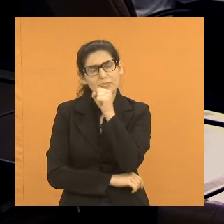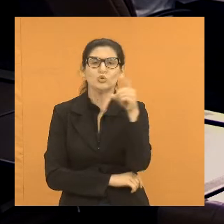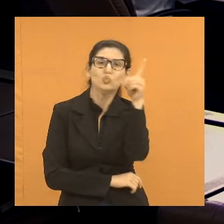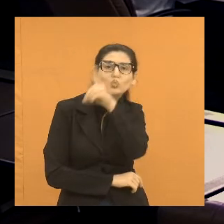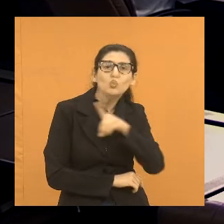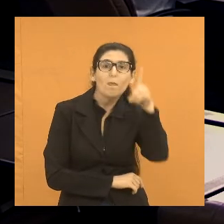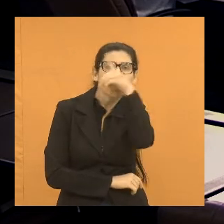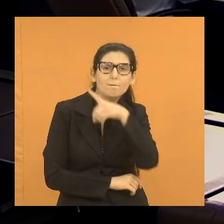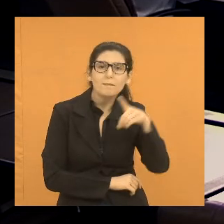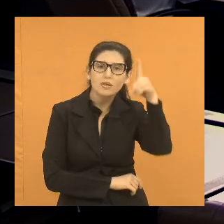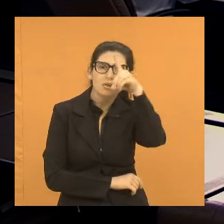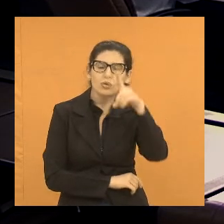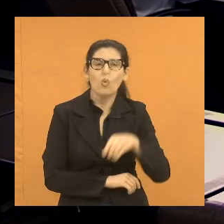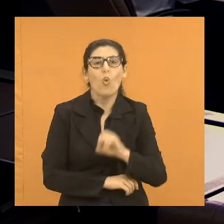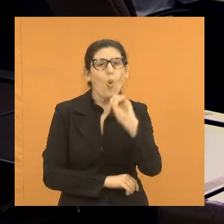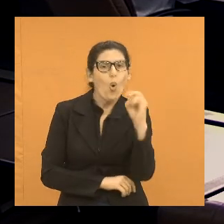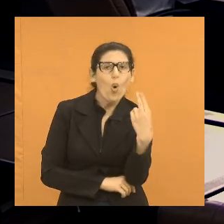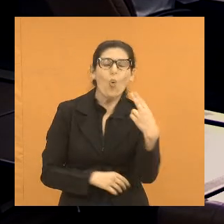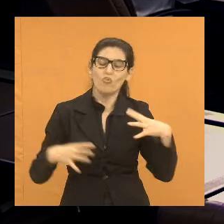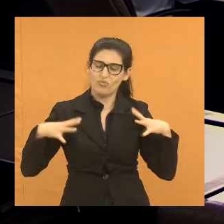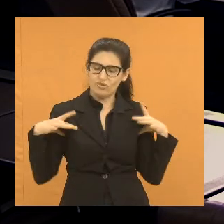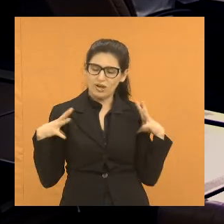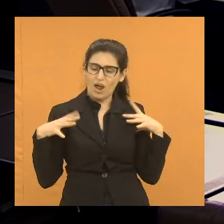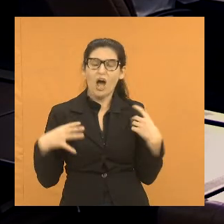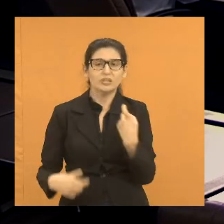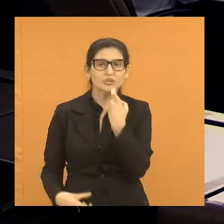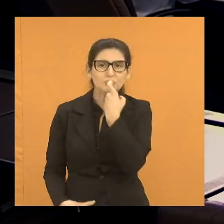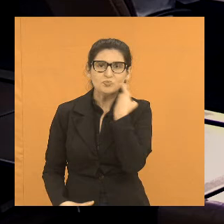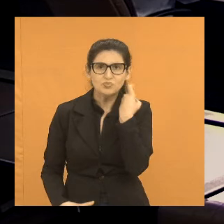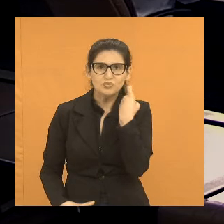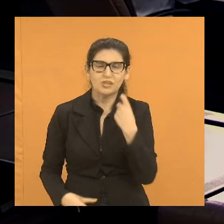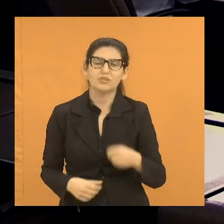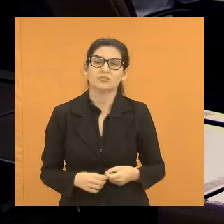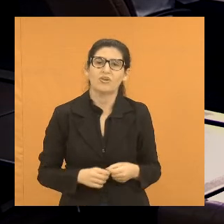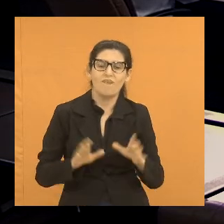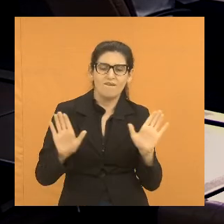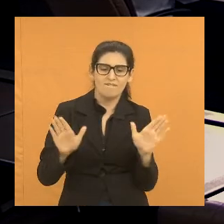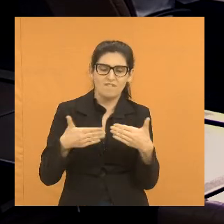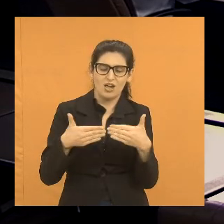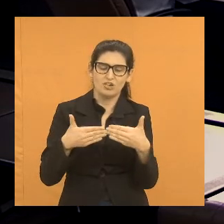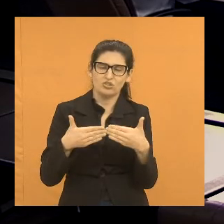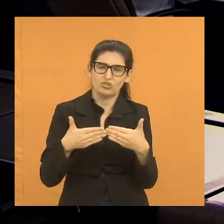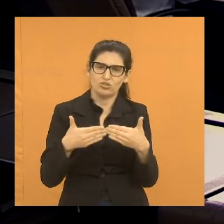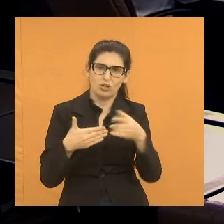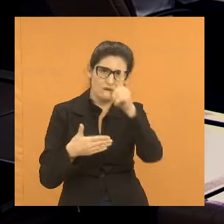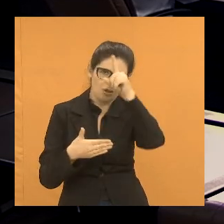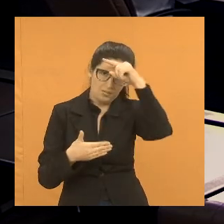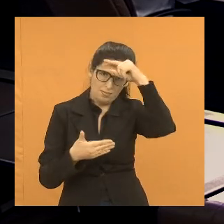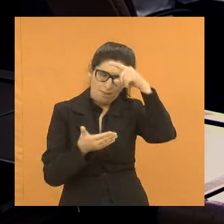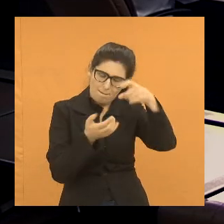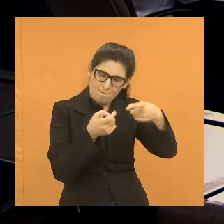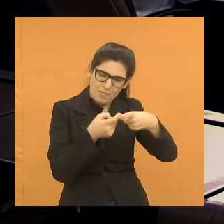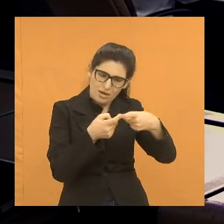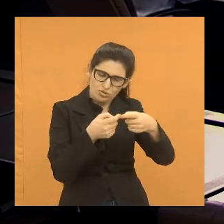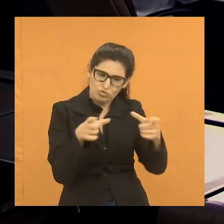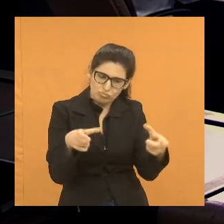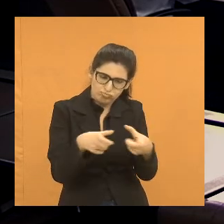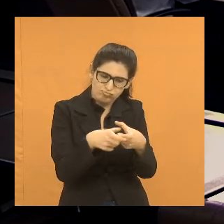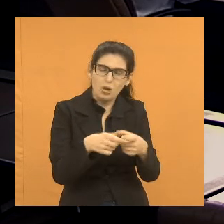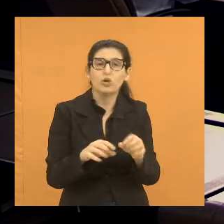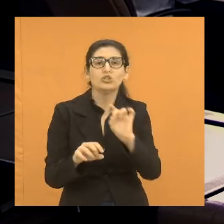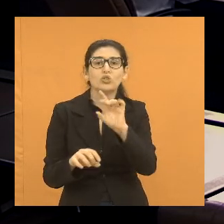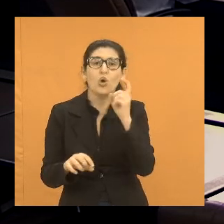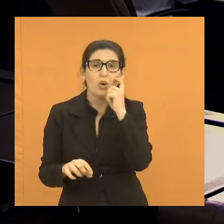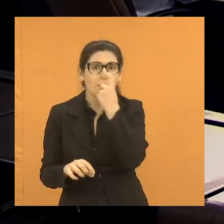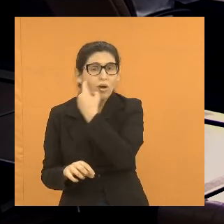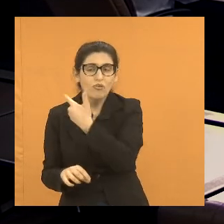domingo, ou ter um feriado na sexta-feira, fecha todos os postos médicos da cidade de Jacareí. Só fica o Parque Meia